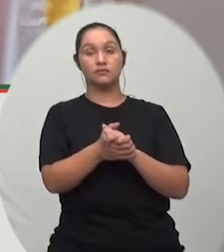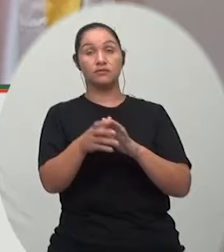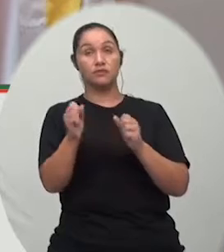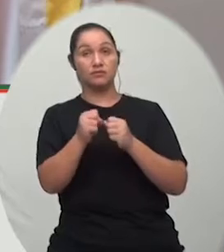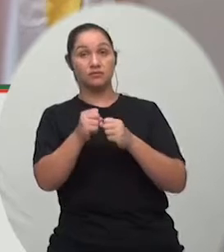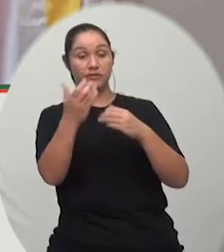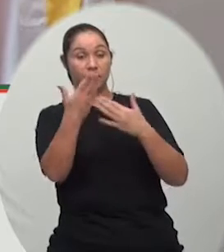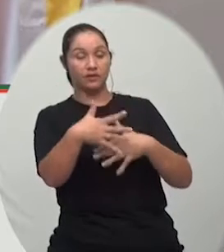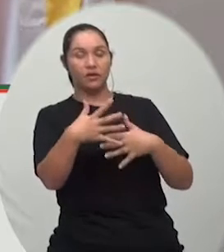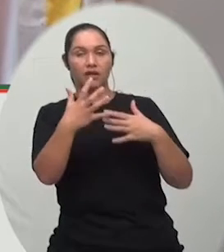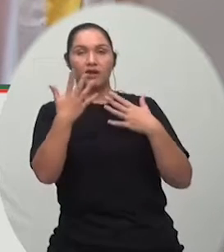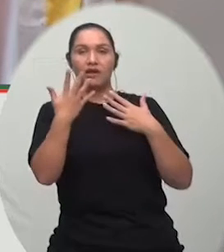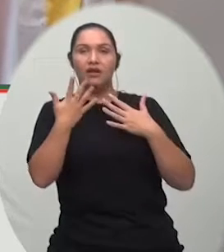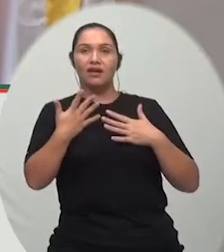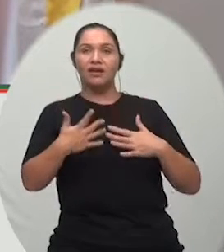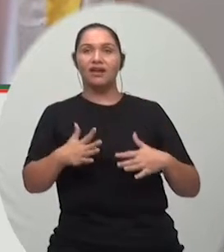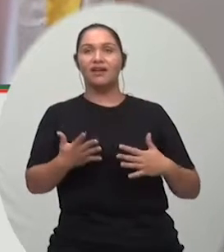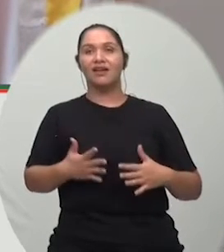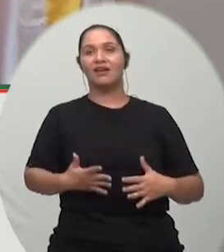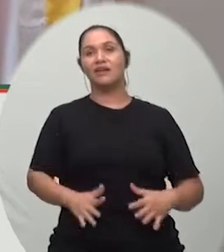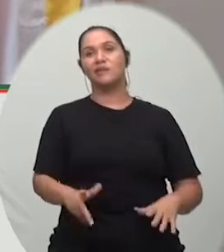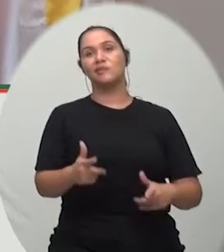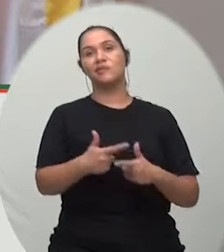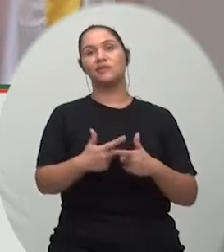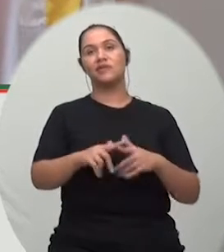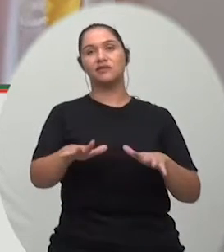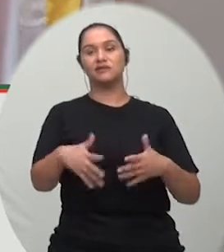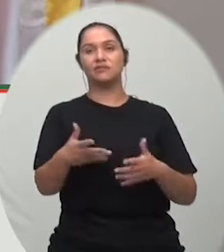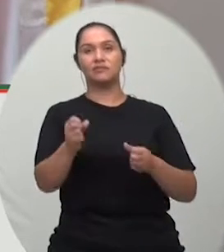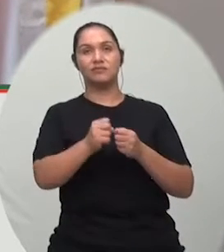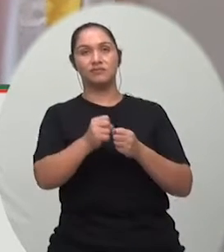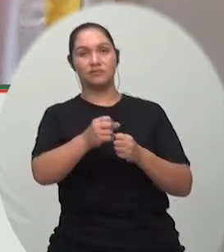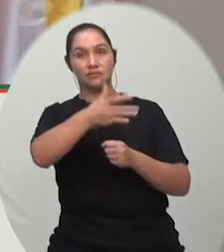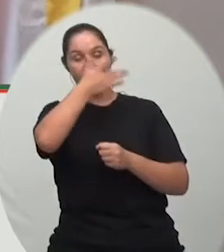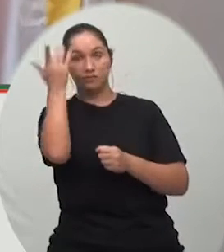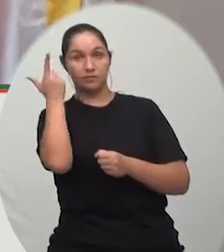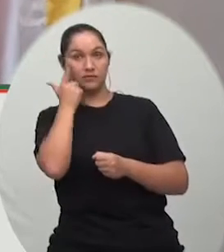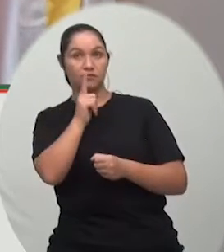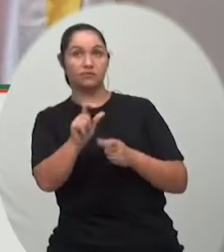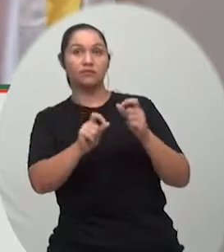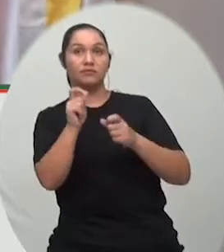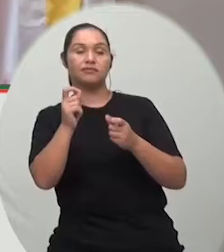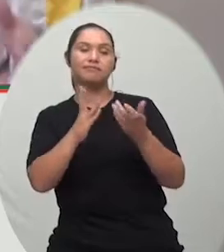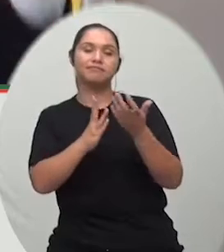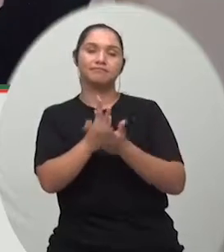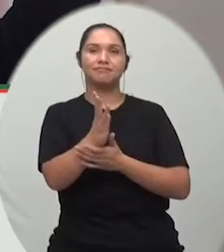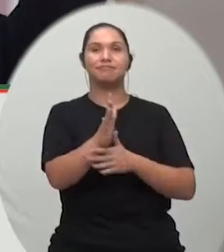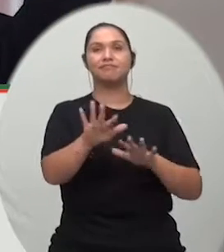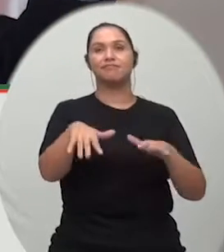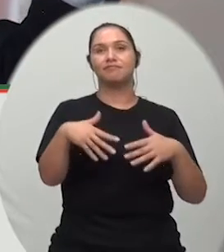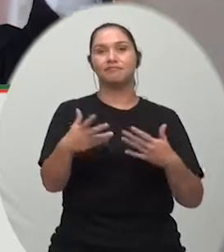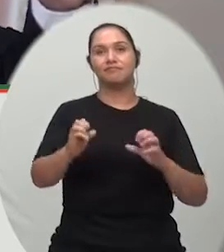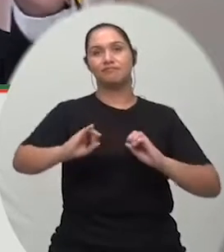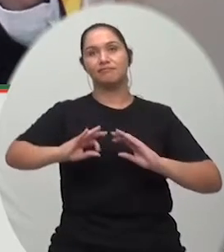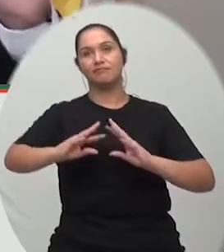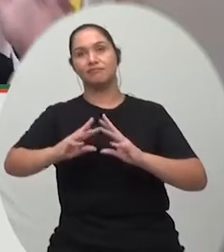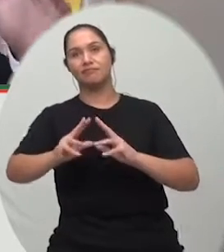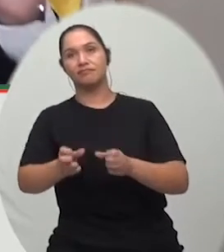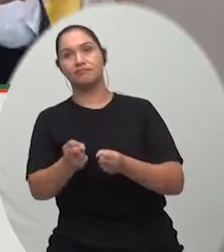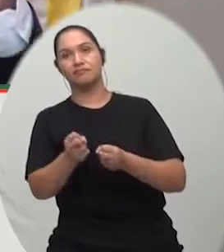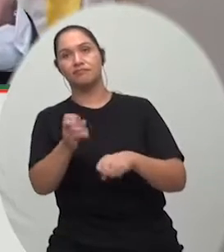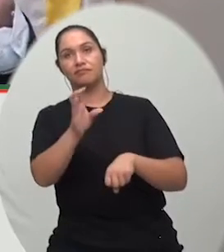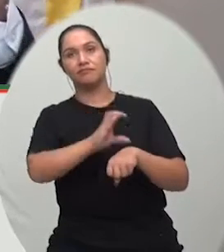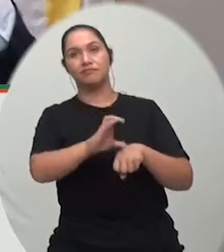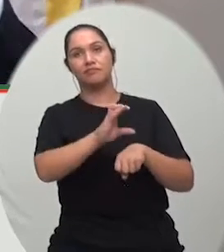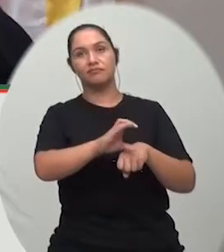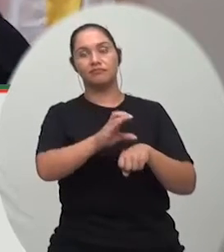mais tranquilos. E a tranquilidade ajuda muito, com certeza, na aprovação. Tanto é que, com todas essas ações, o nosso curso, que